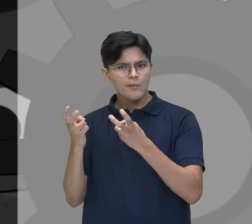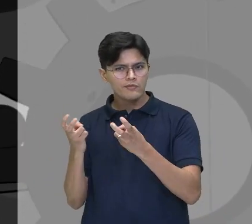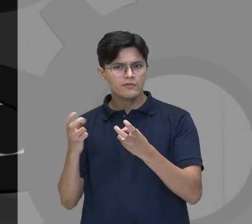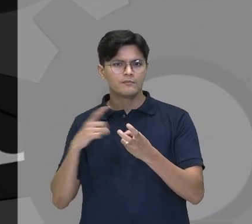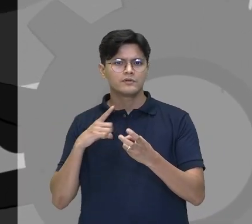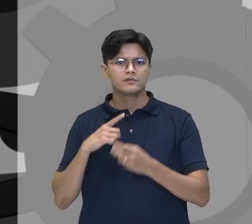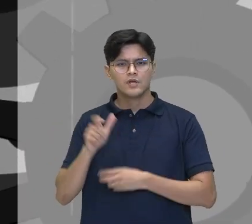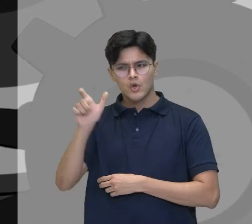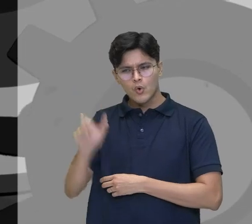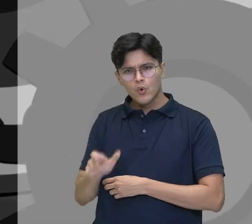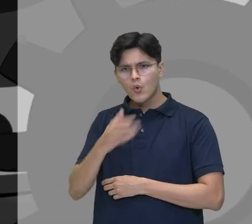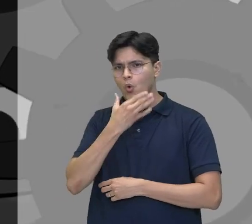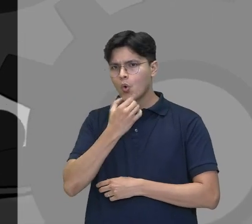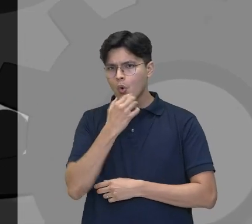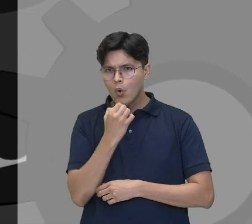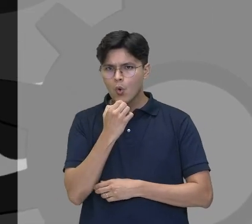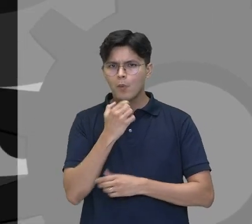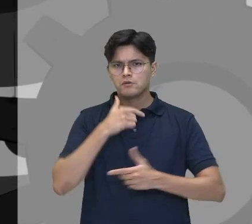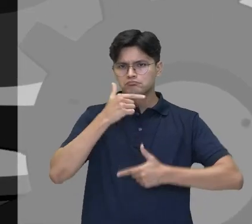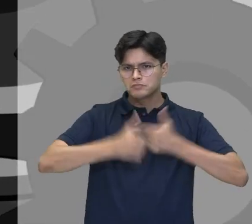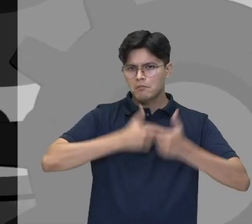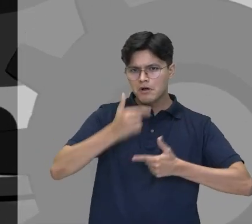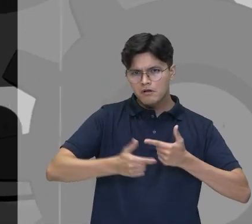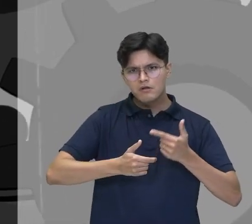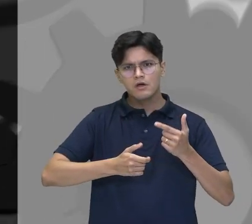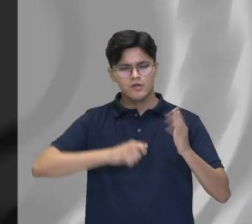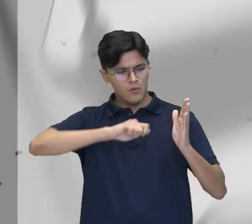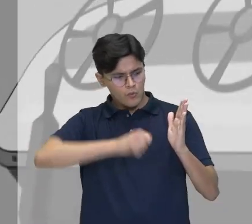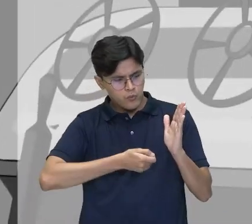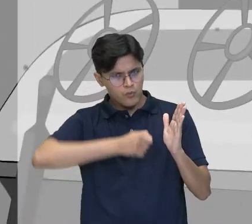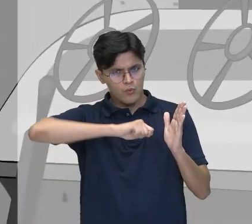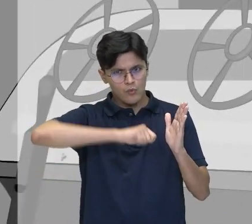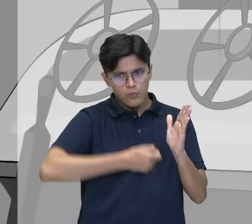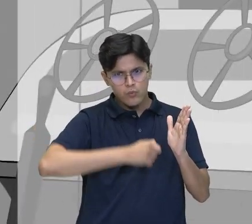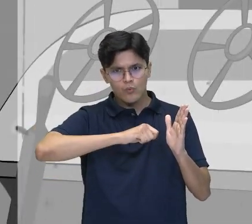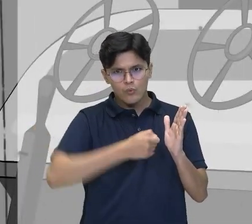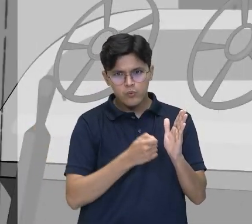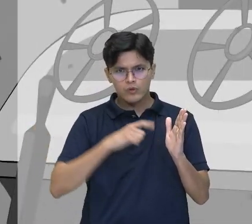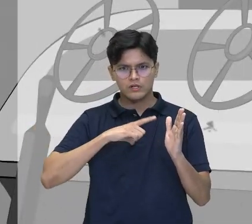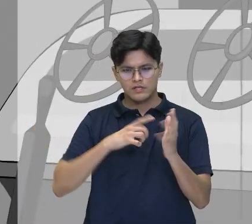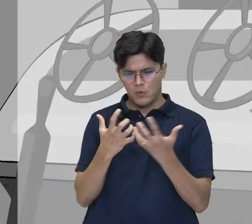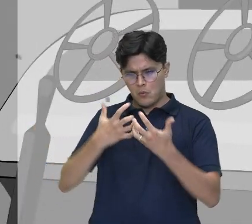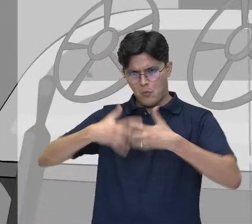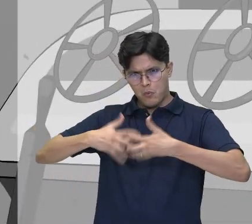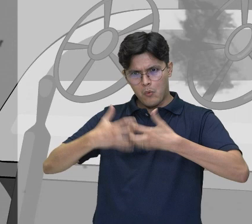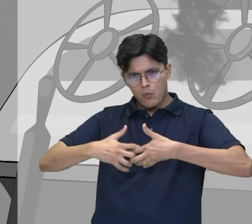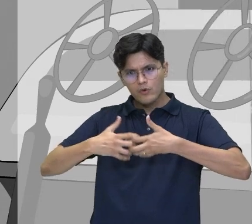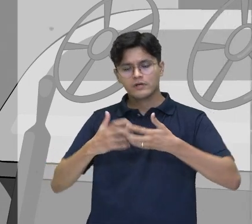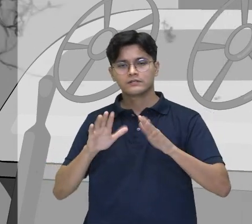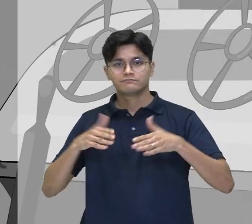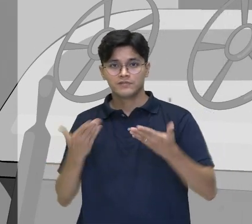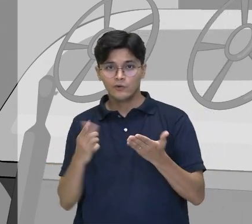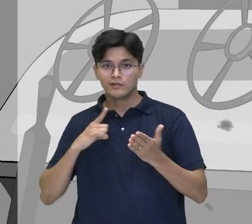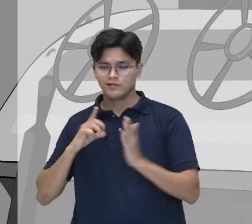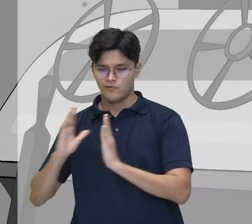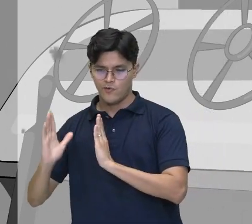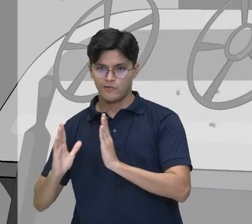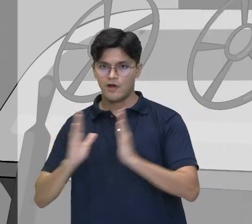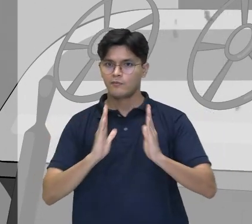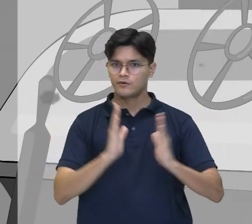que estão nas esteiras, né? Então, cada etapa do processo produtivo é feita por uma pessoa e a pessoa que